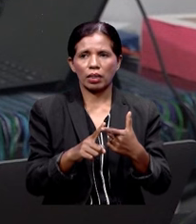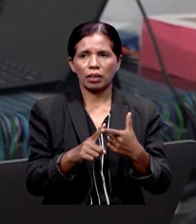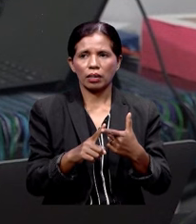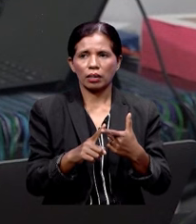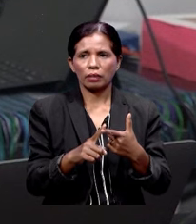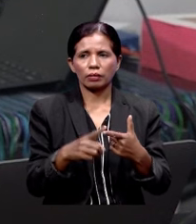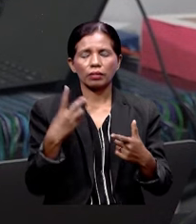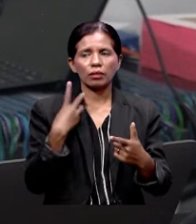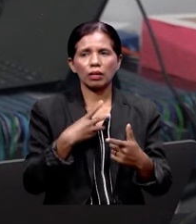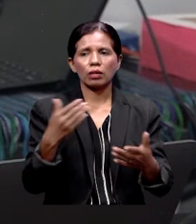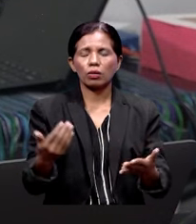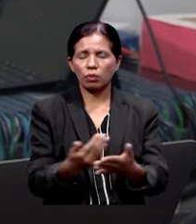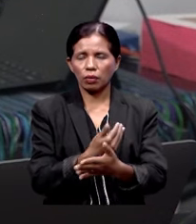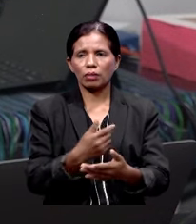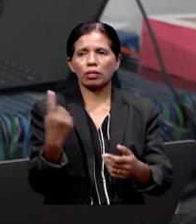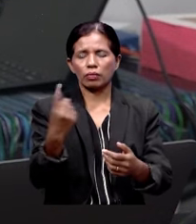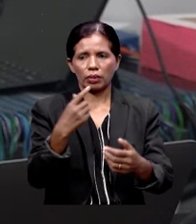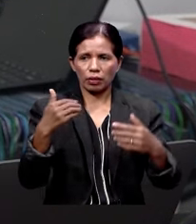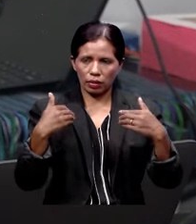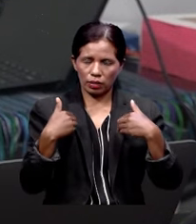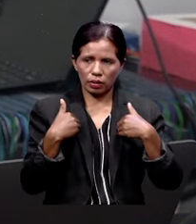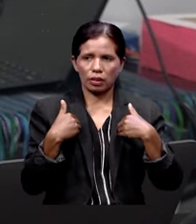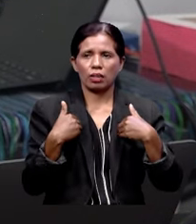but in the way phone sempre ia